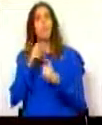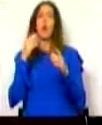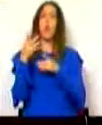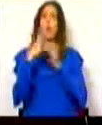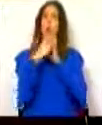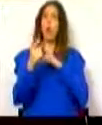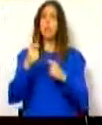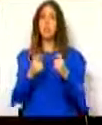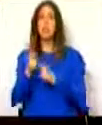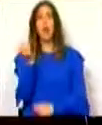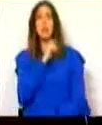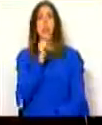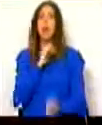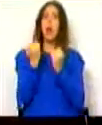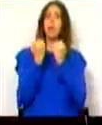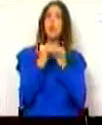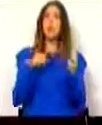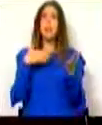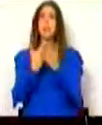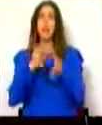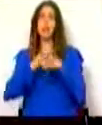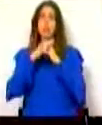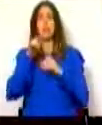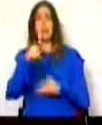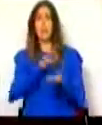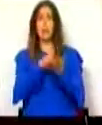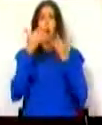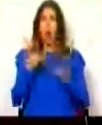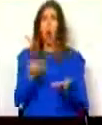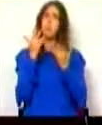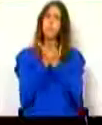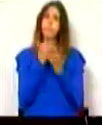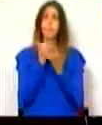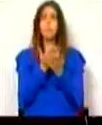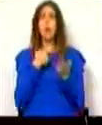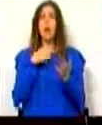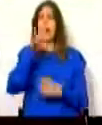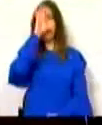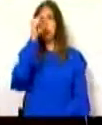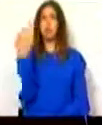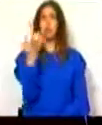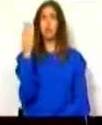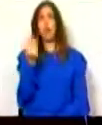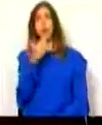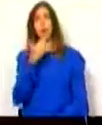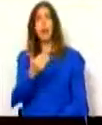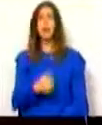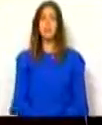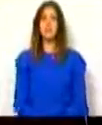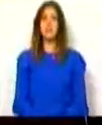gestão que garanta a autonomia da estrutura, uma proposta que está neste momento a ser estudada pela Ministra da Cultura. Muito obrigada.